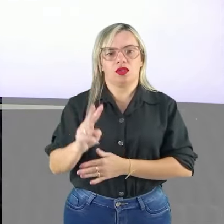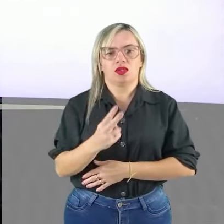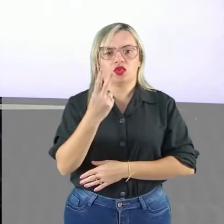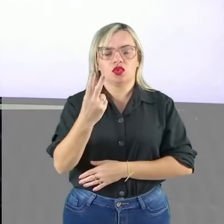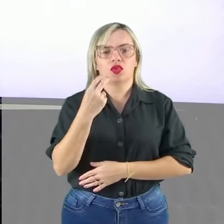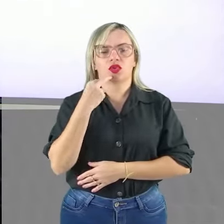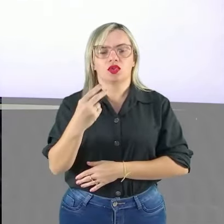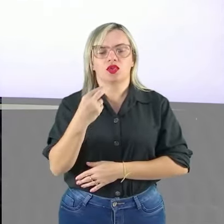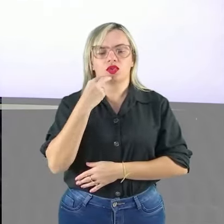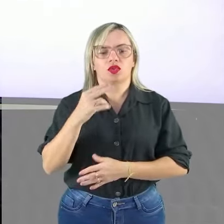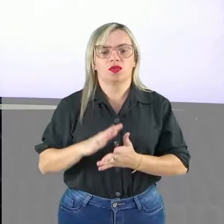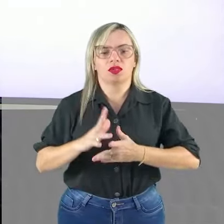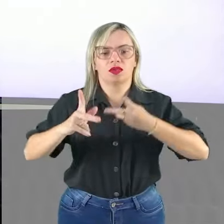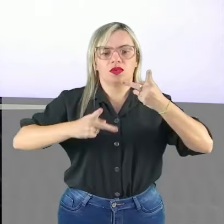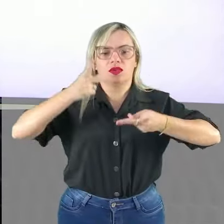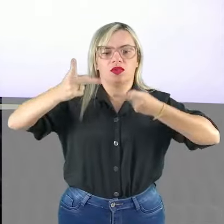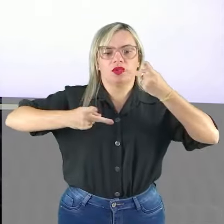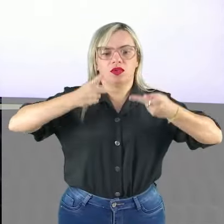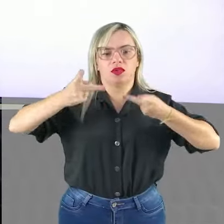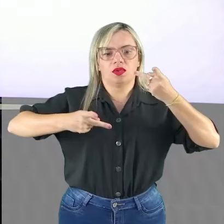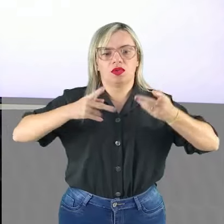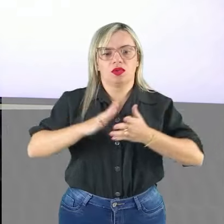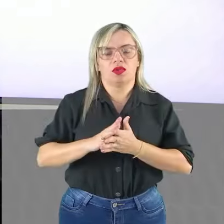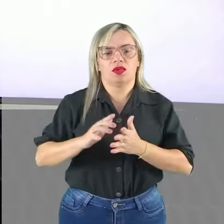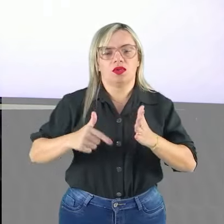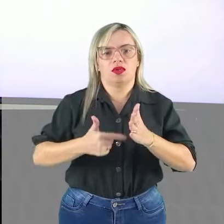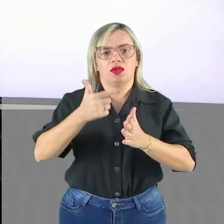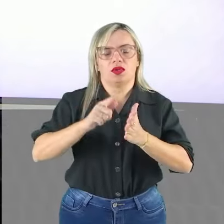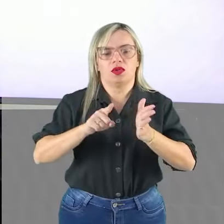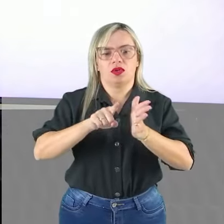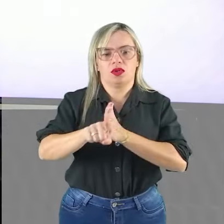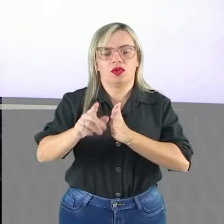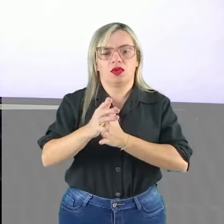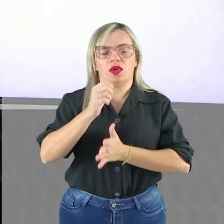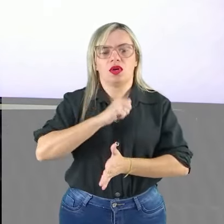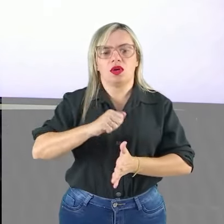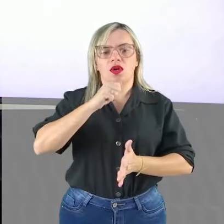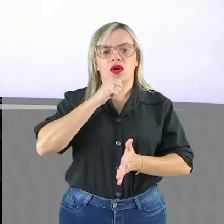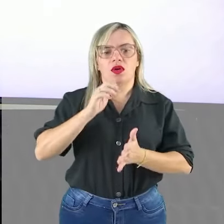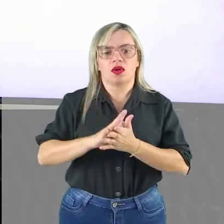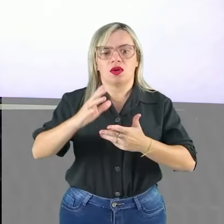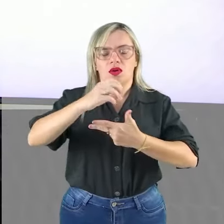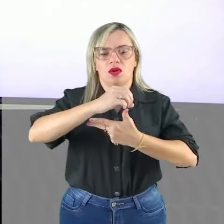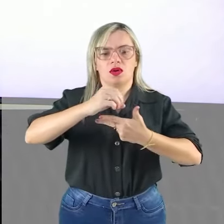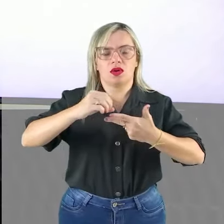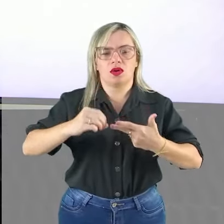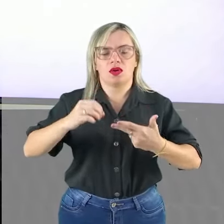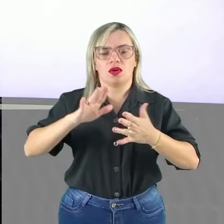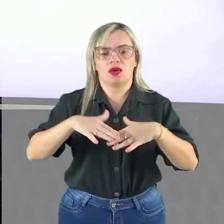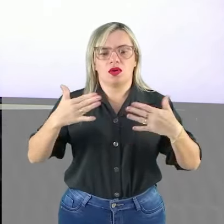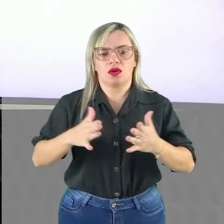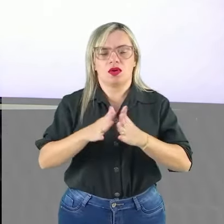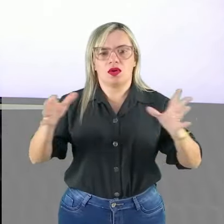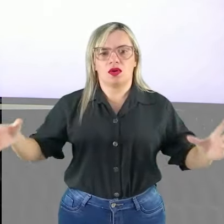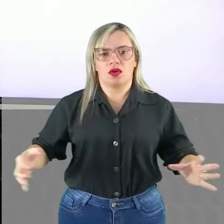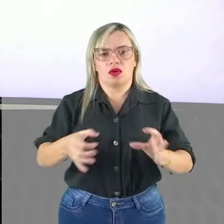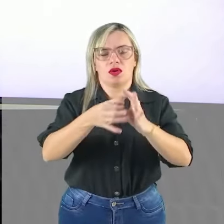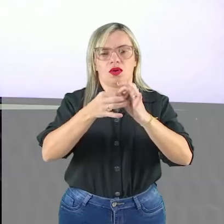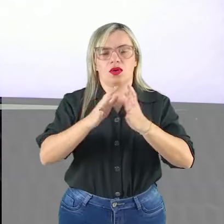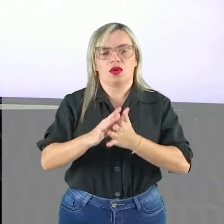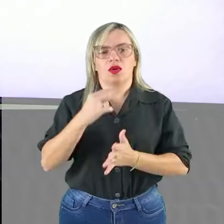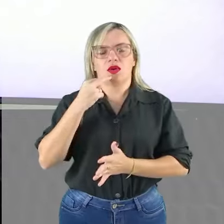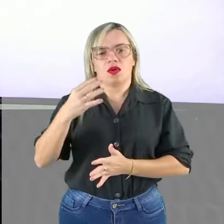idiomas tá bom pessoal então a questão dois aborda aí ainda sobre nem essa parte de convergência linguístico